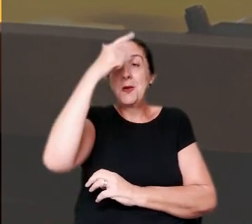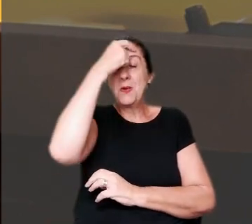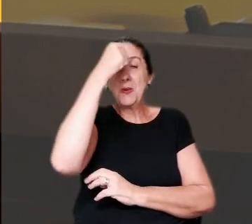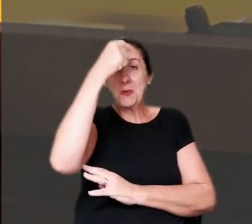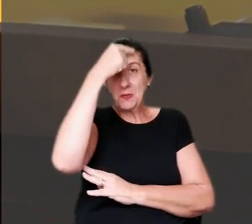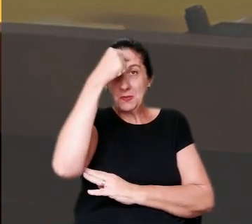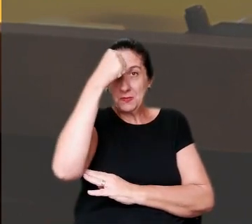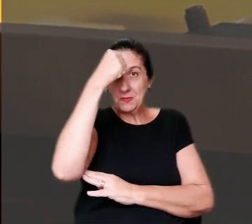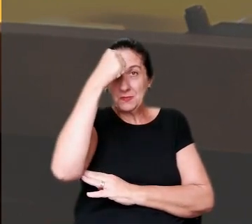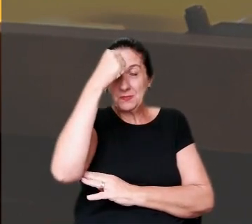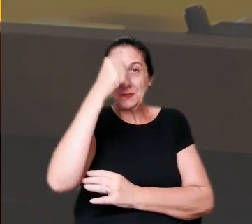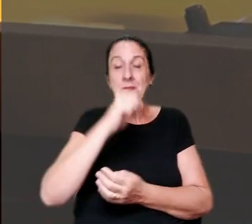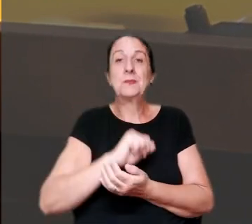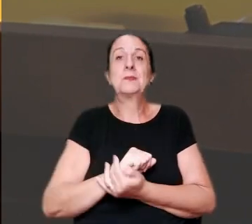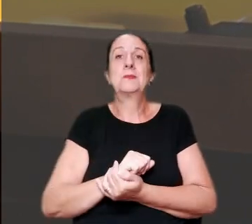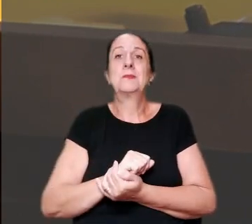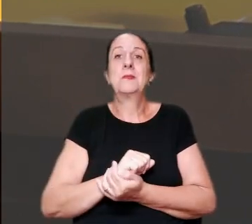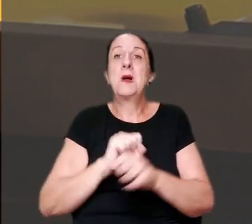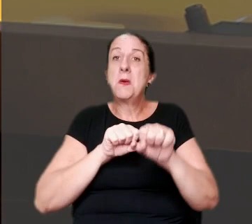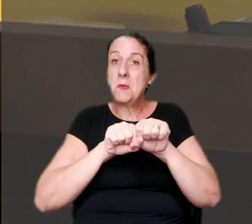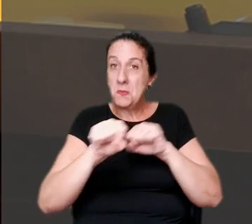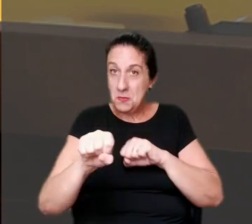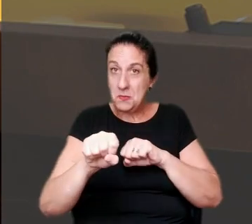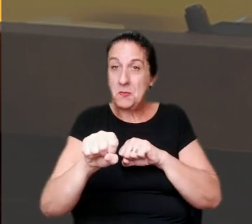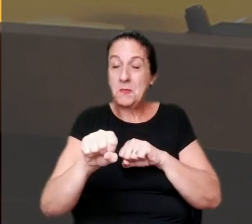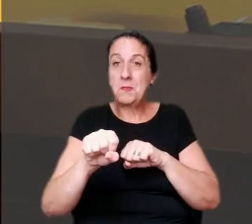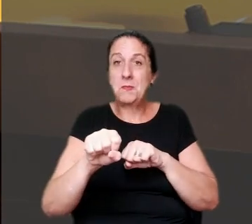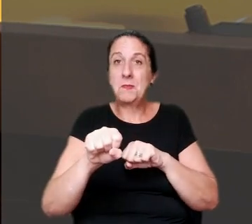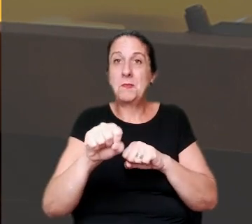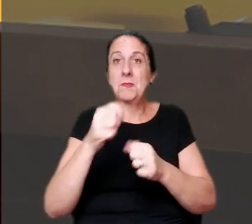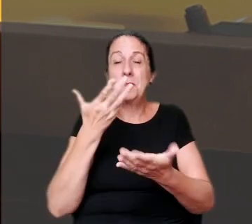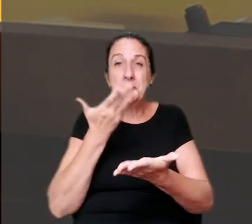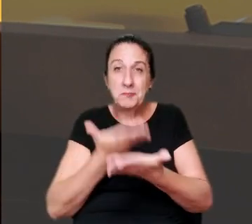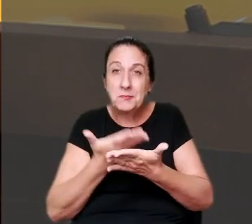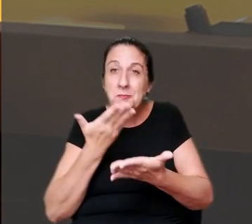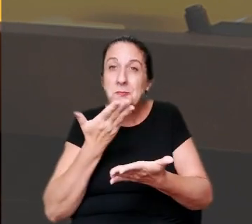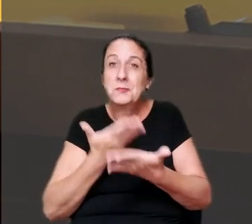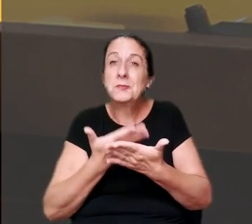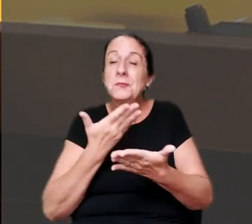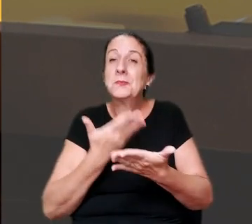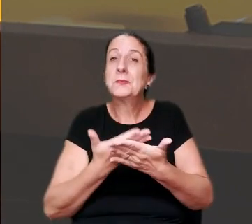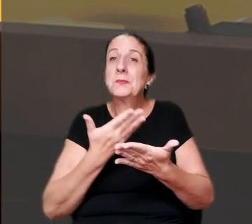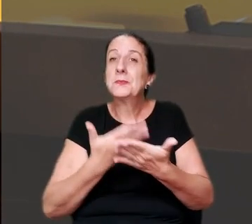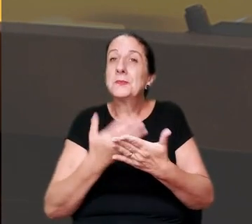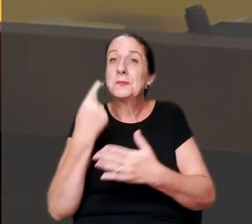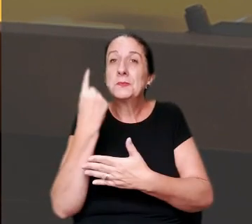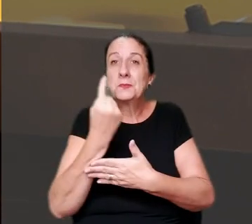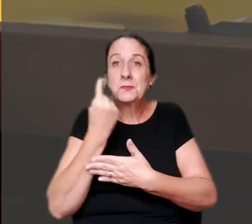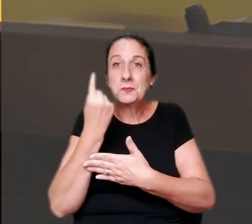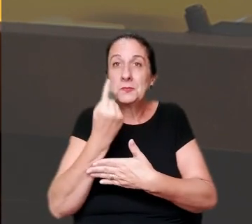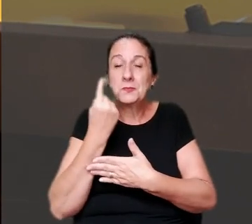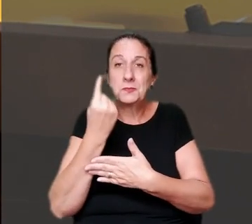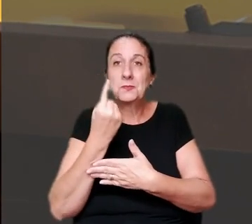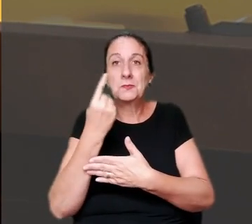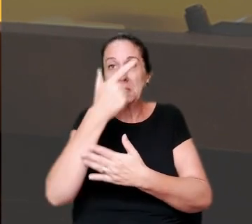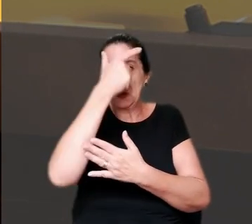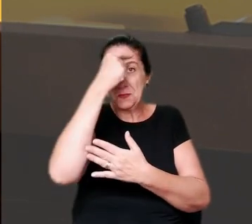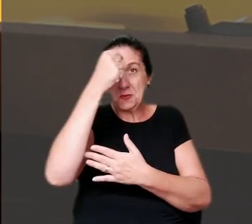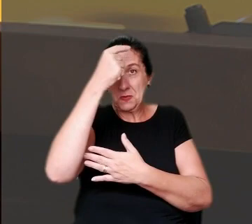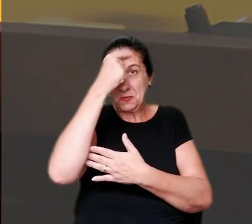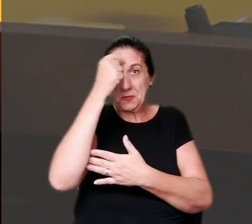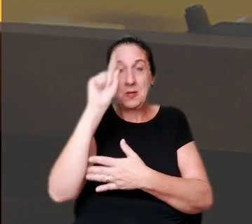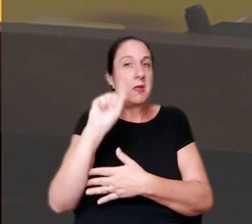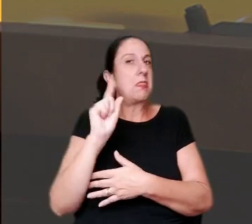à universidade, ele se forma estudando como autodidata e concorre